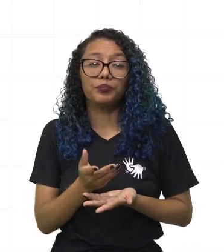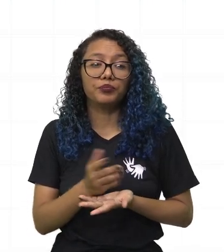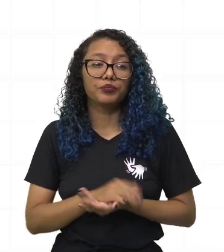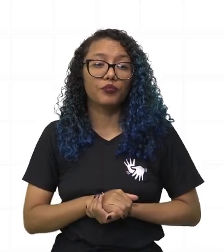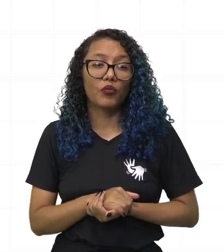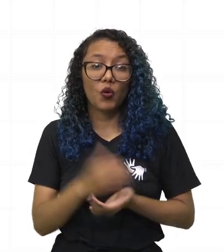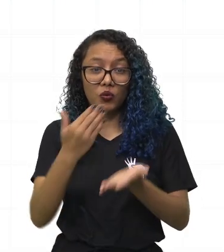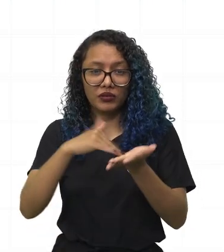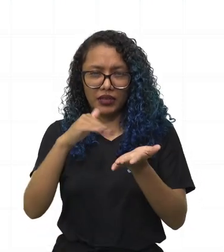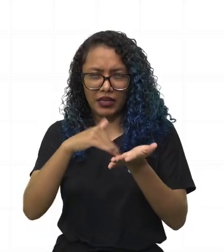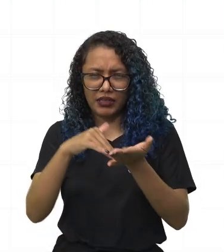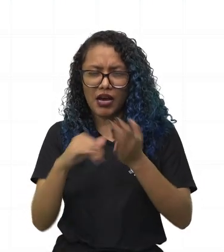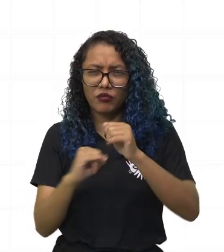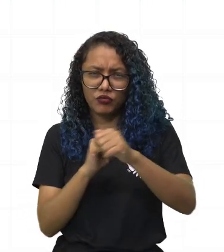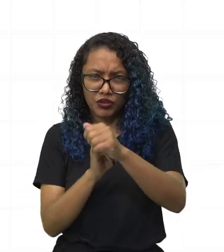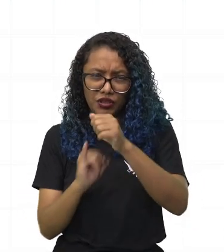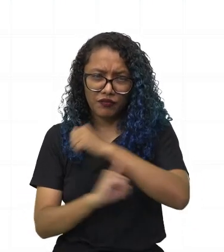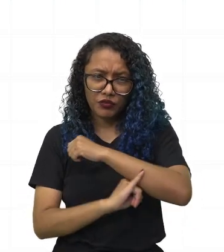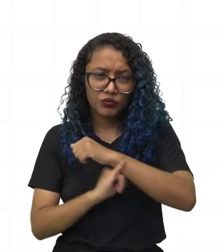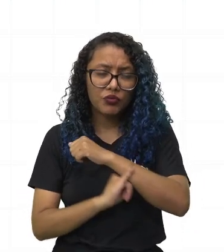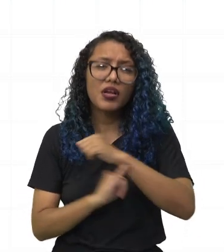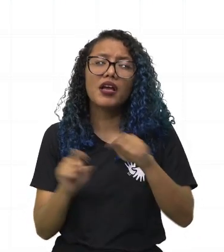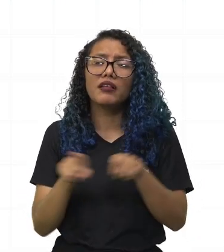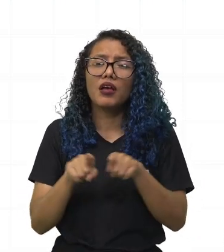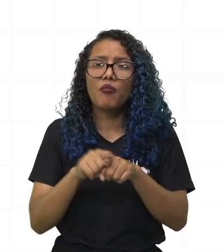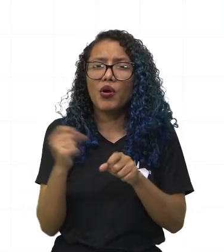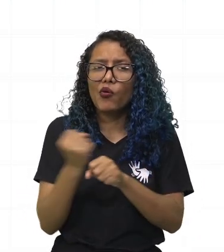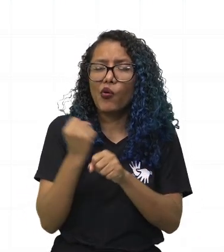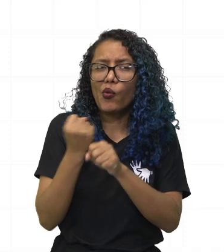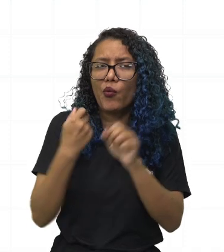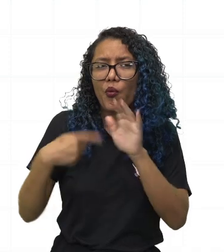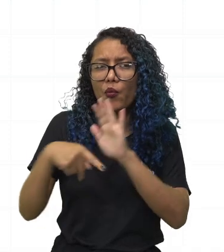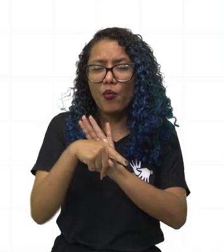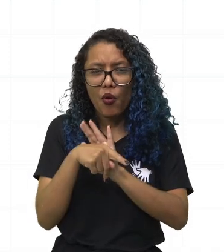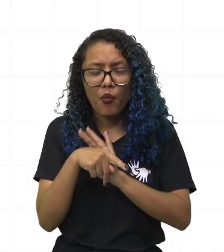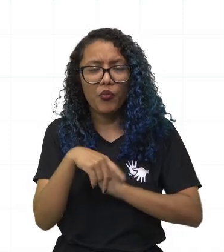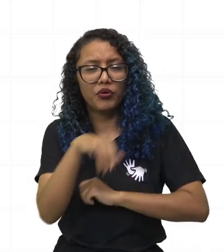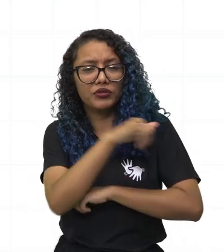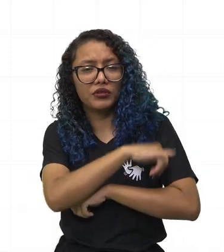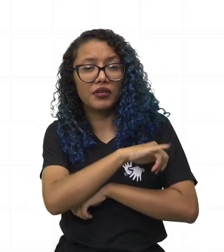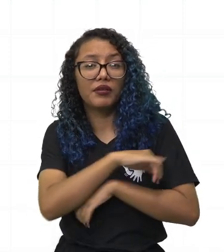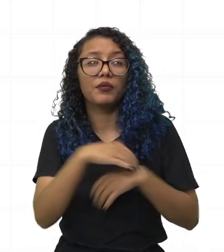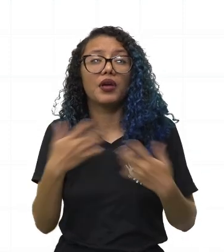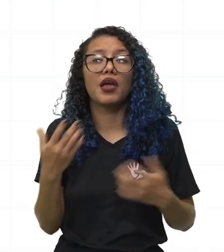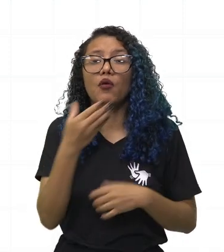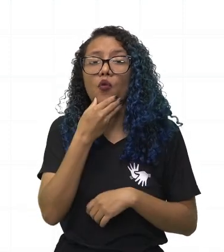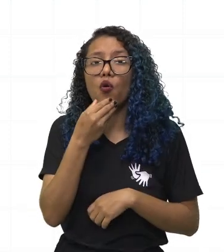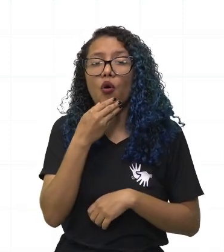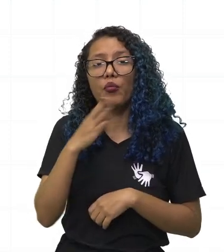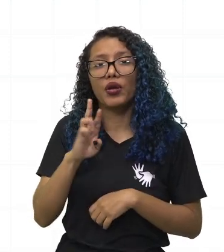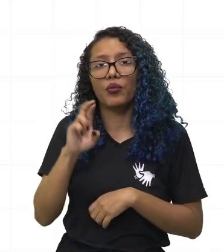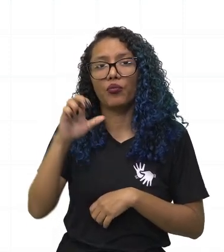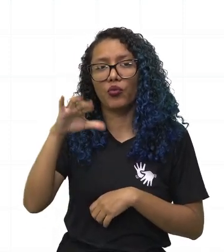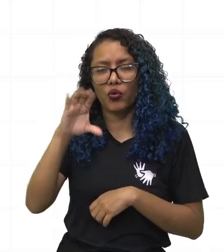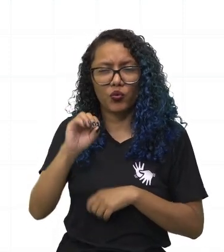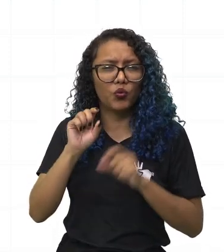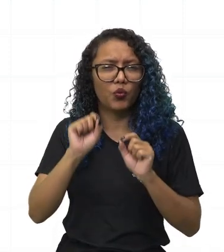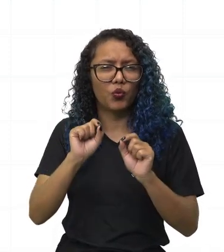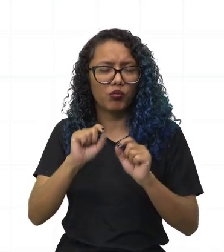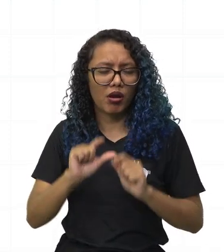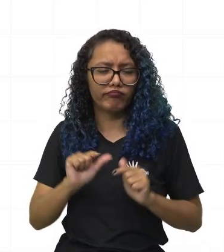estadual de Infraestrutura e Obras do Rio, CEINFRA, Bruno Casuíro, realizou neste